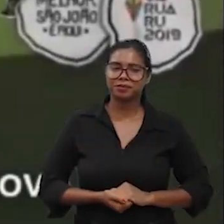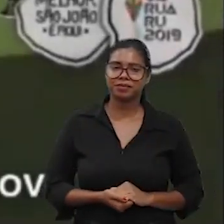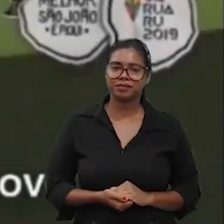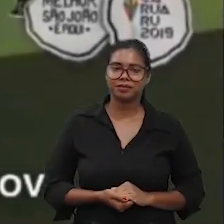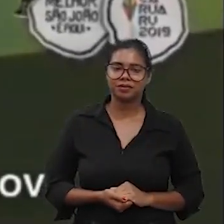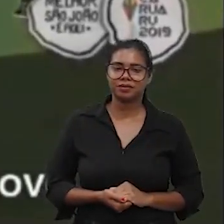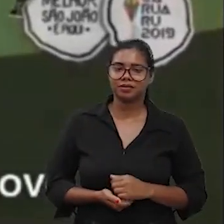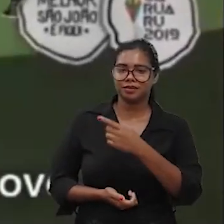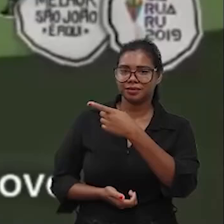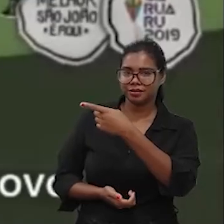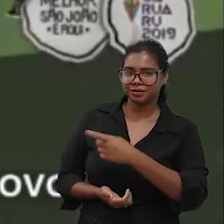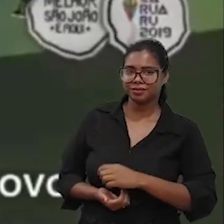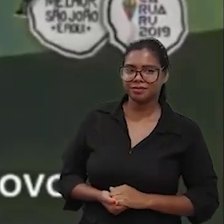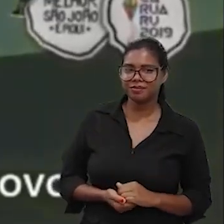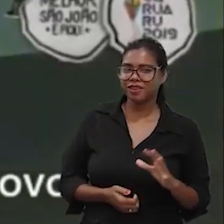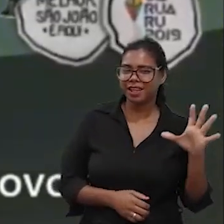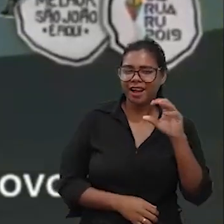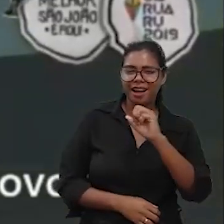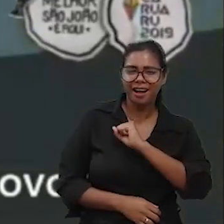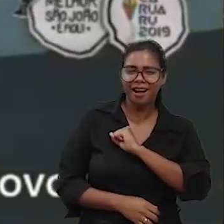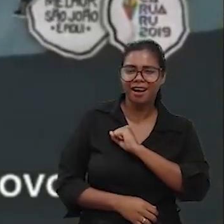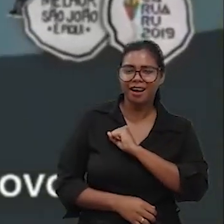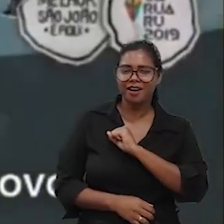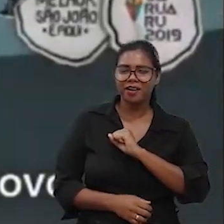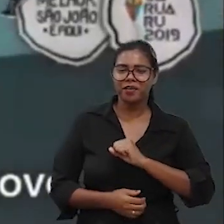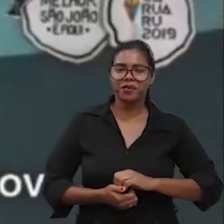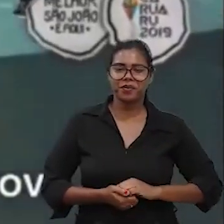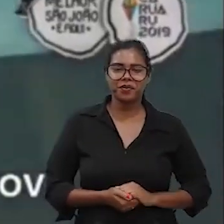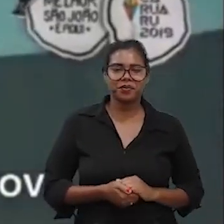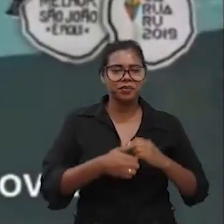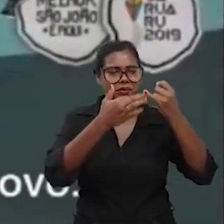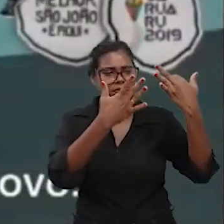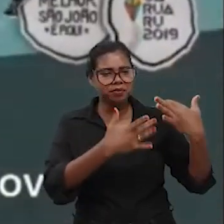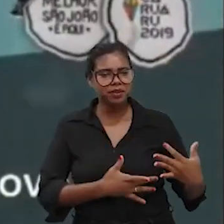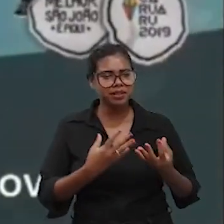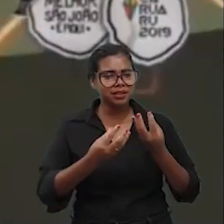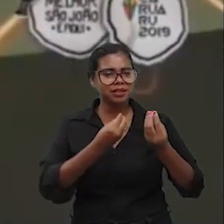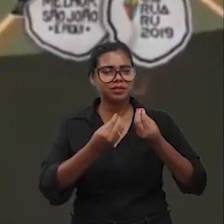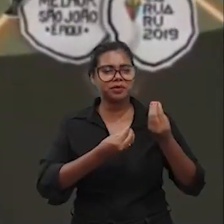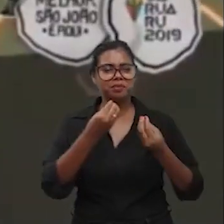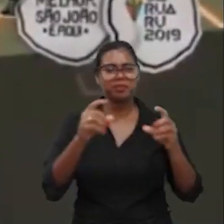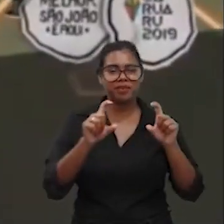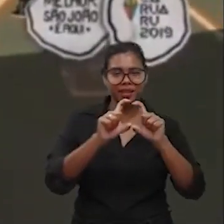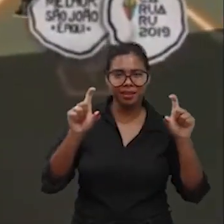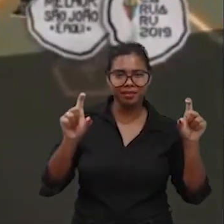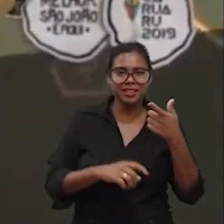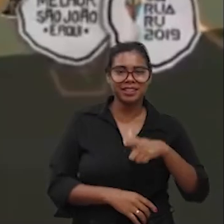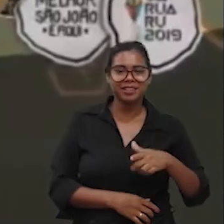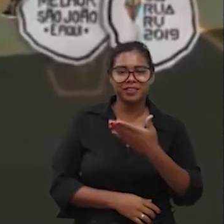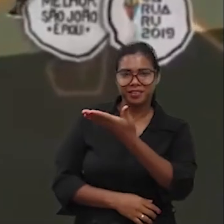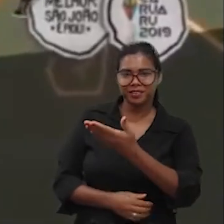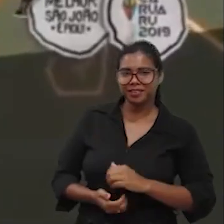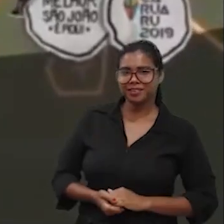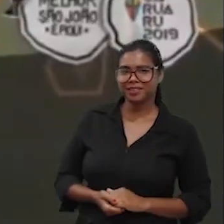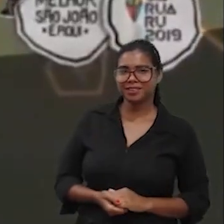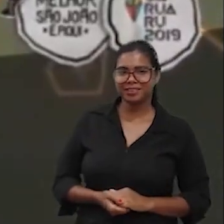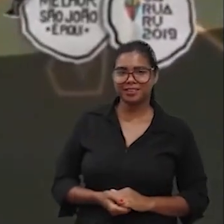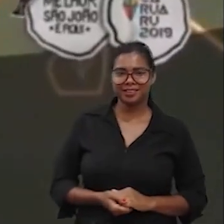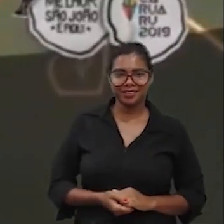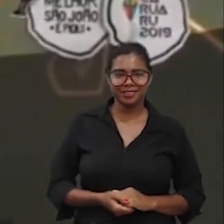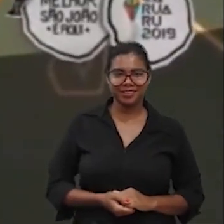meu amor, me fala como é que faz aquela frase lá de novo. Beijo